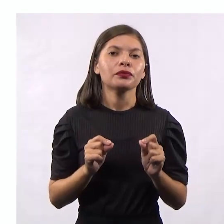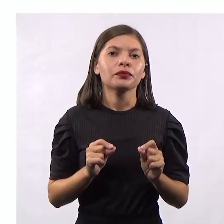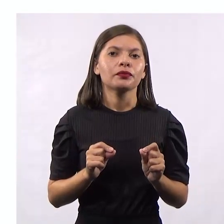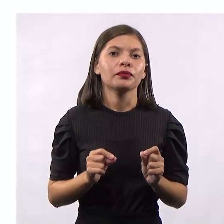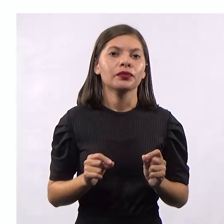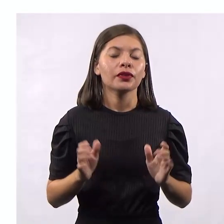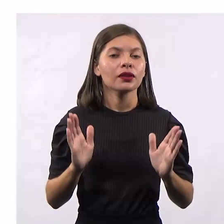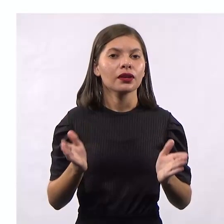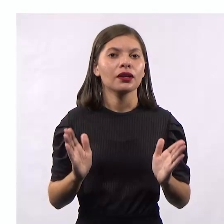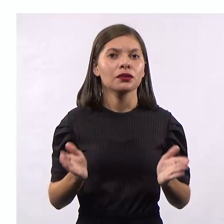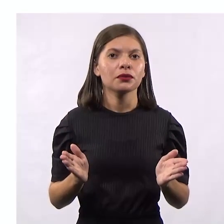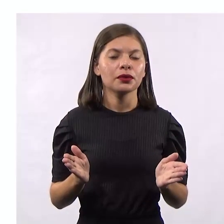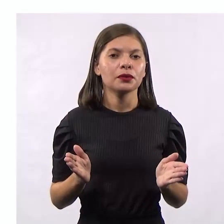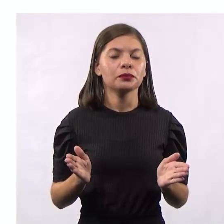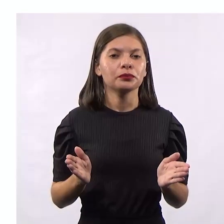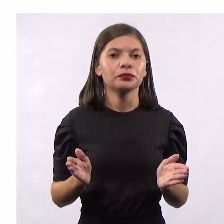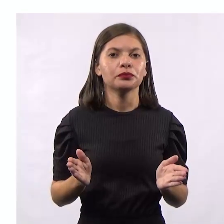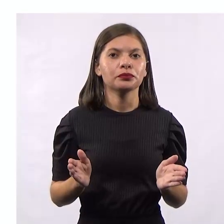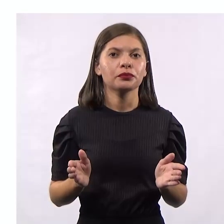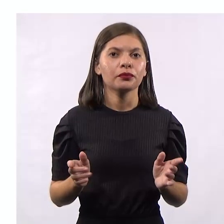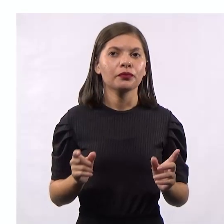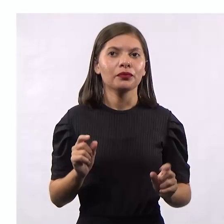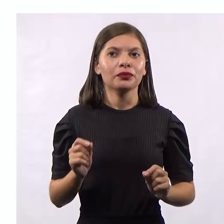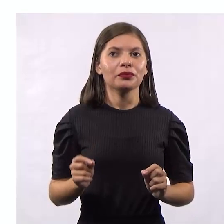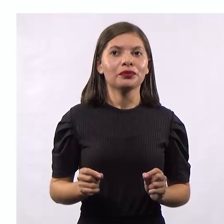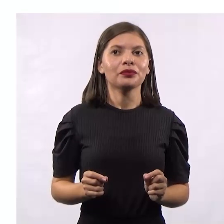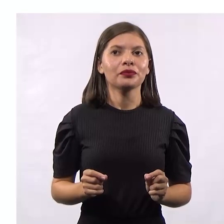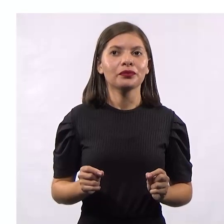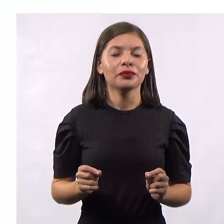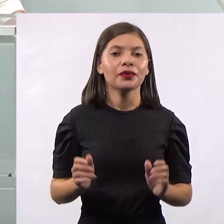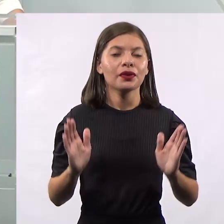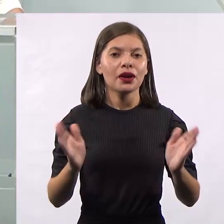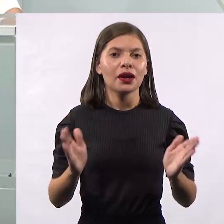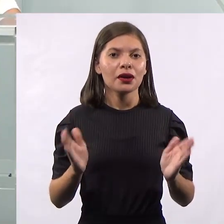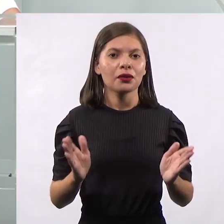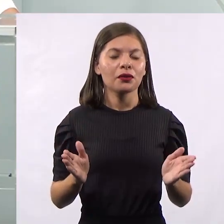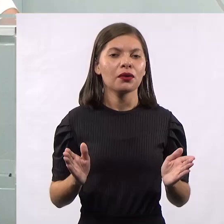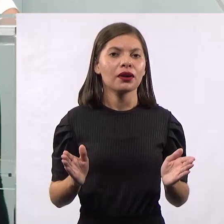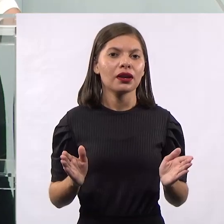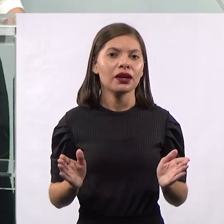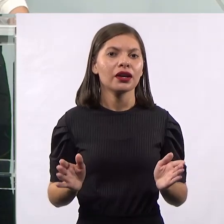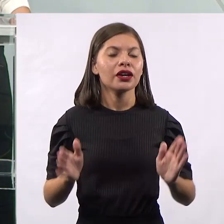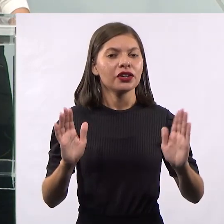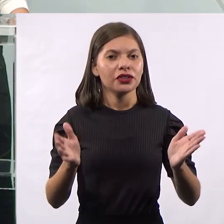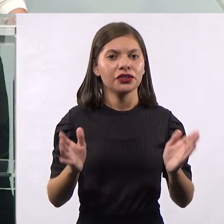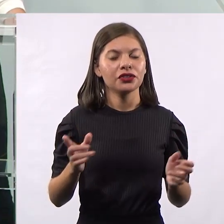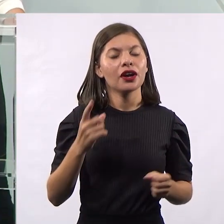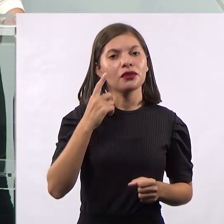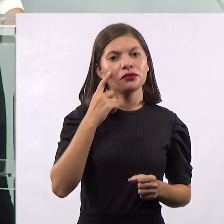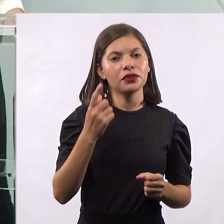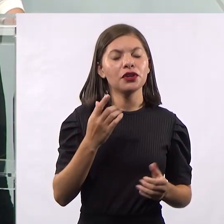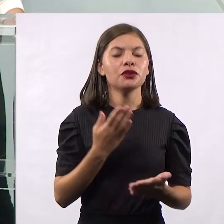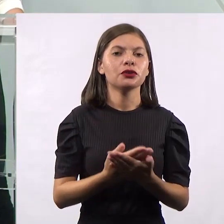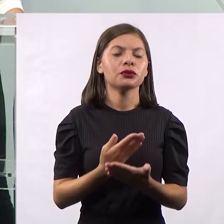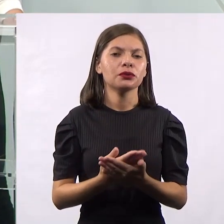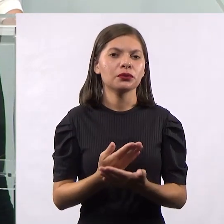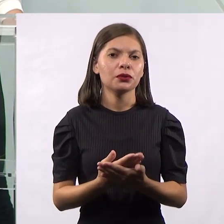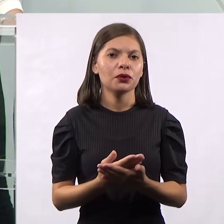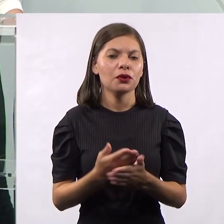beleza? Agora, venho aqui. Agora que a gente já